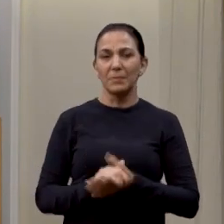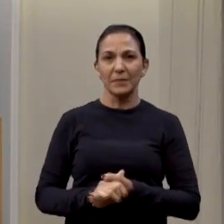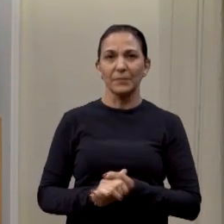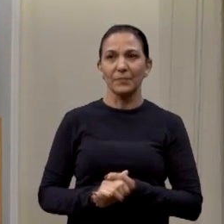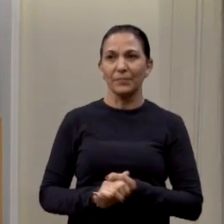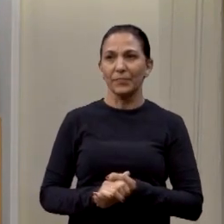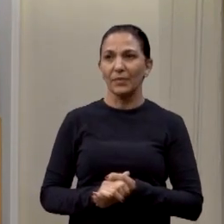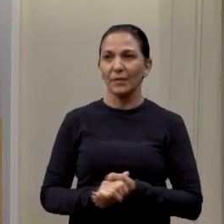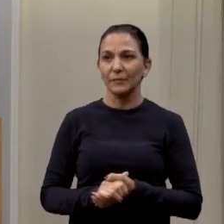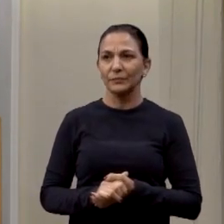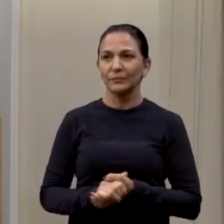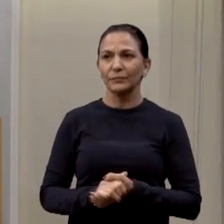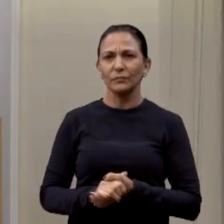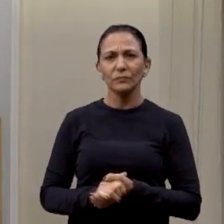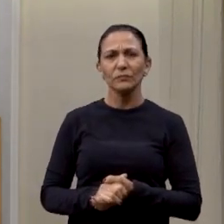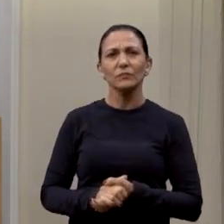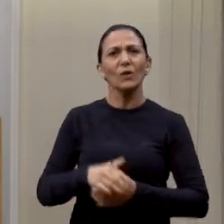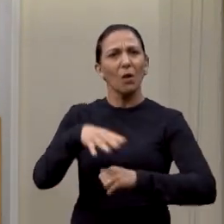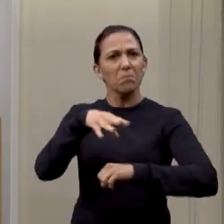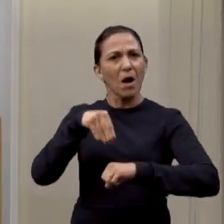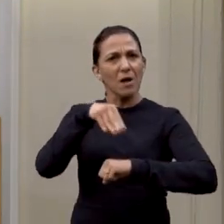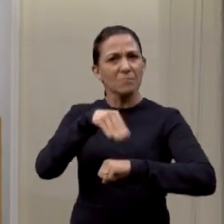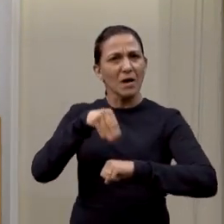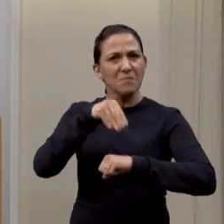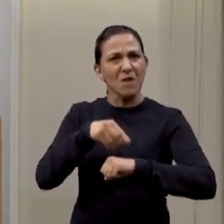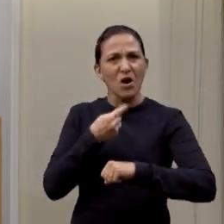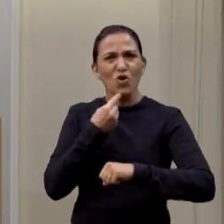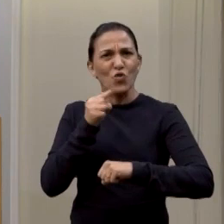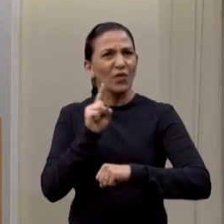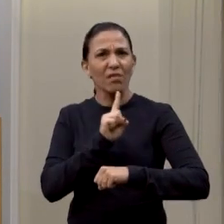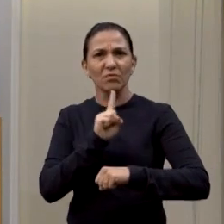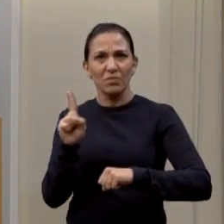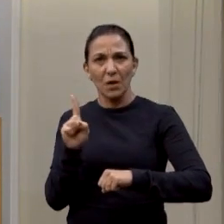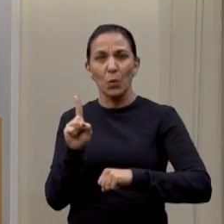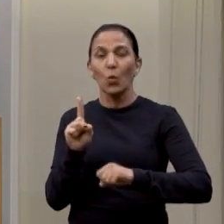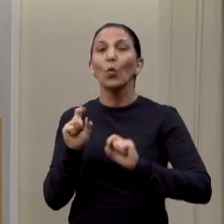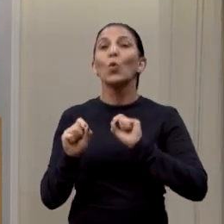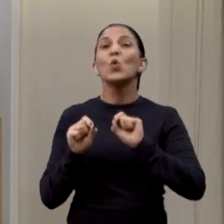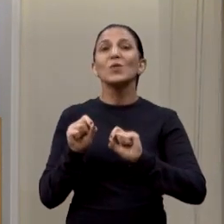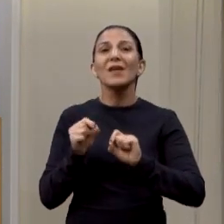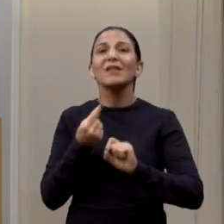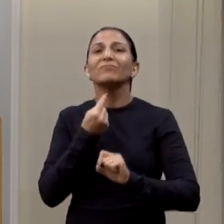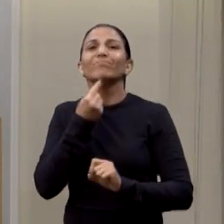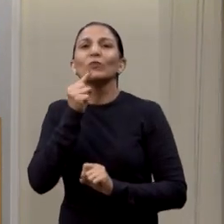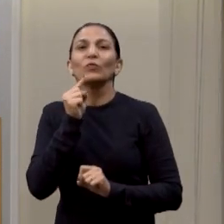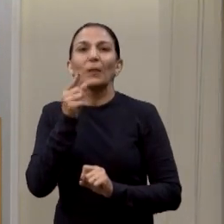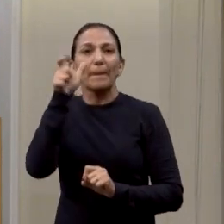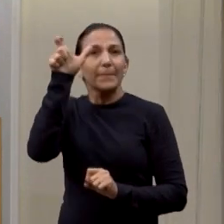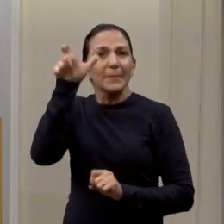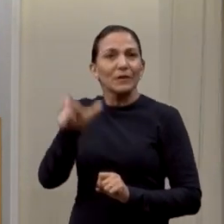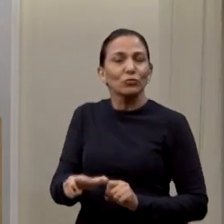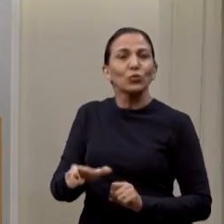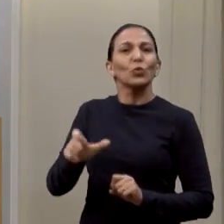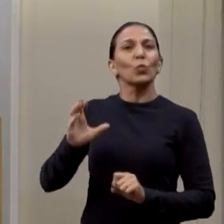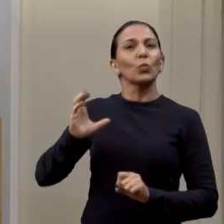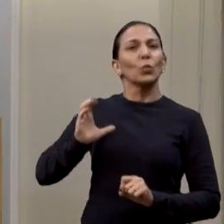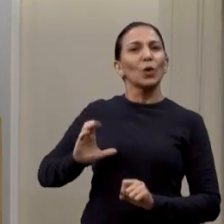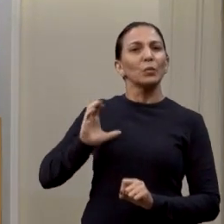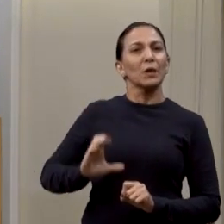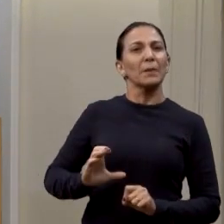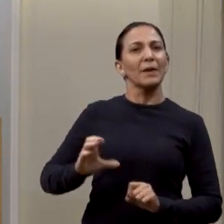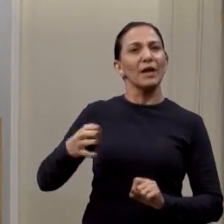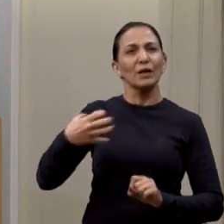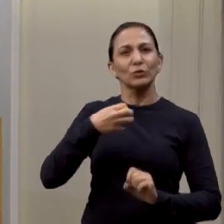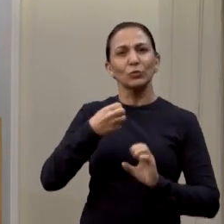questionando a capacidade intelectual das pessoas, mas estou questionando uma pessoa com essa índole, julgada